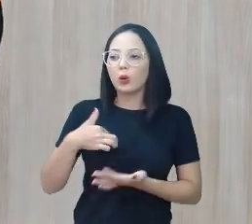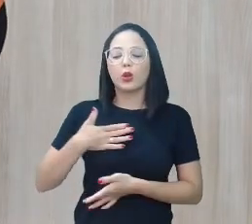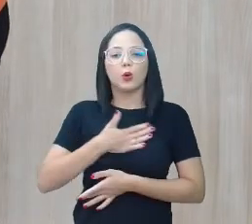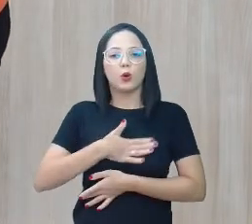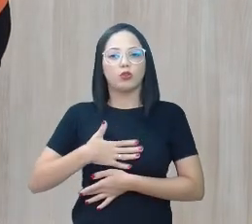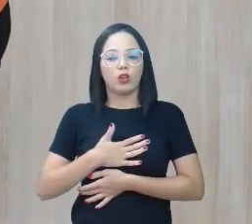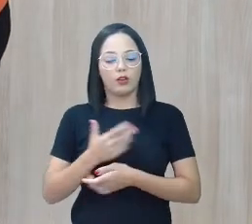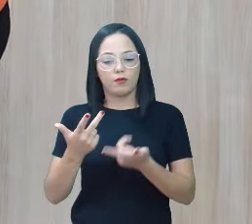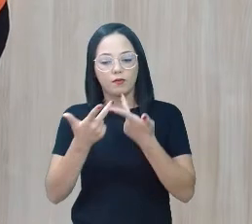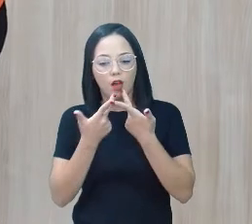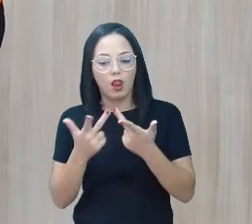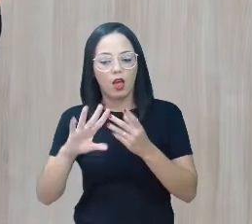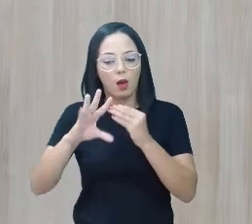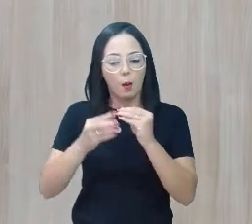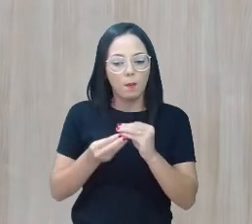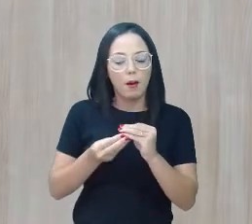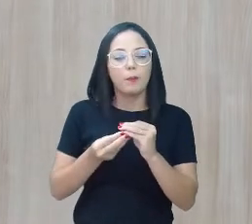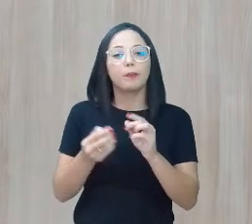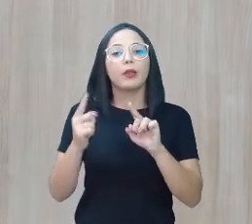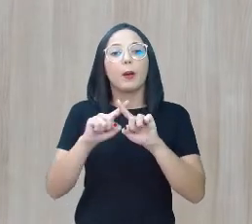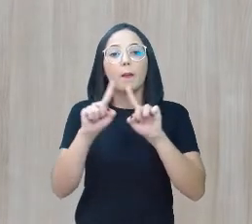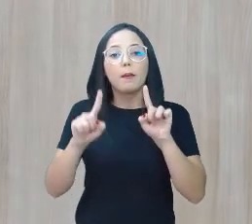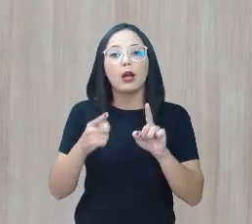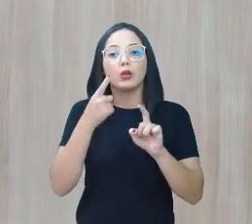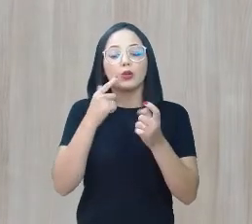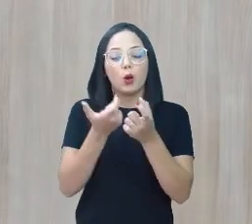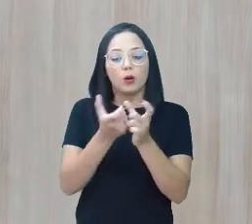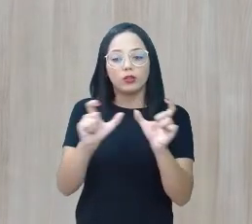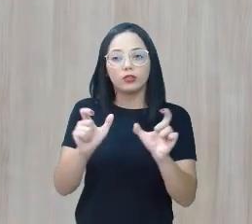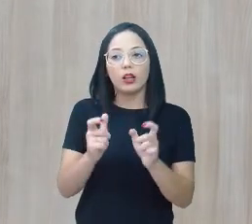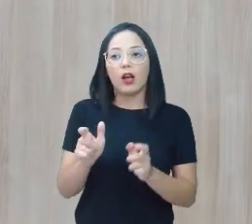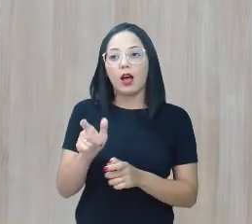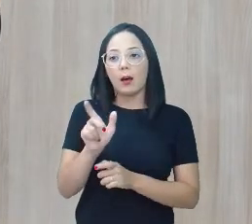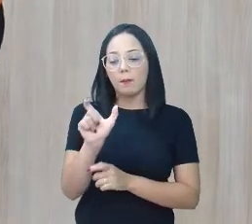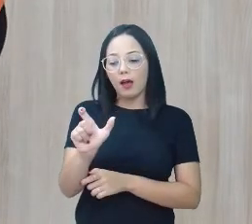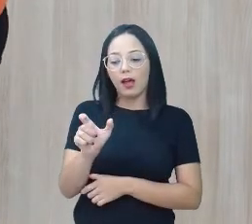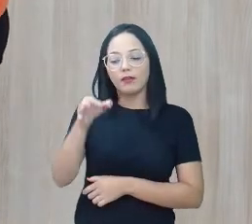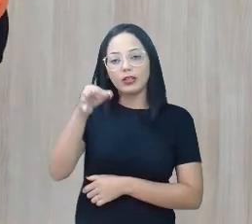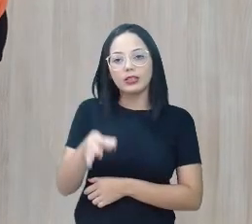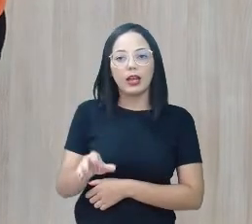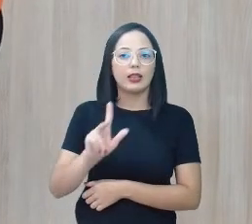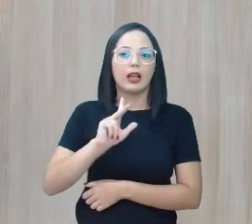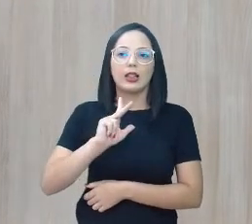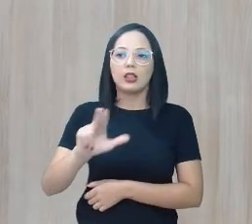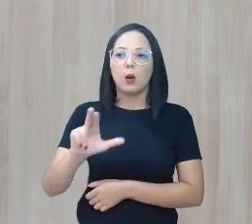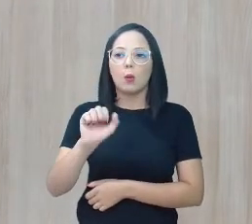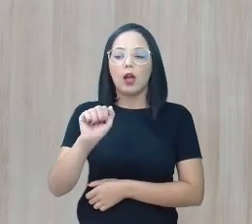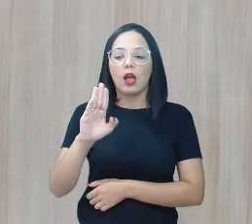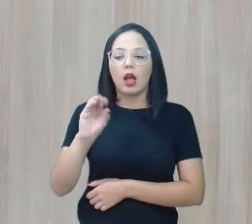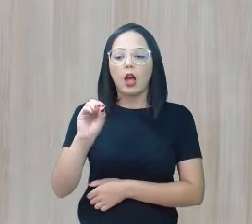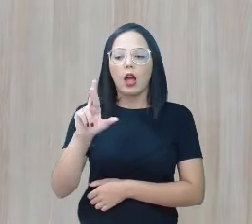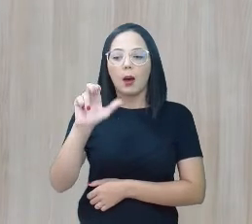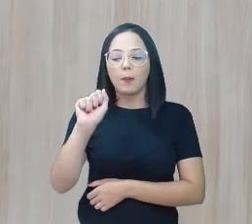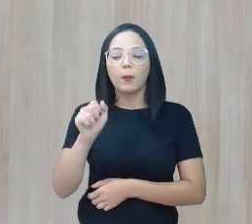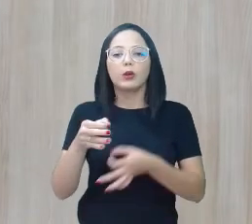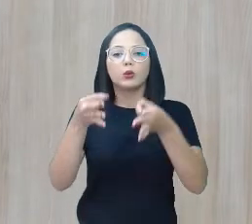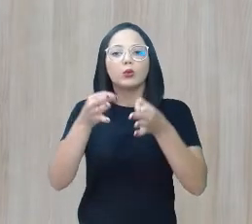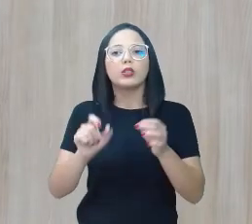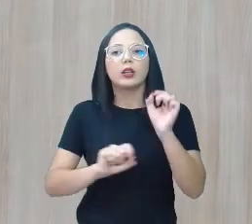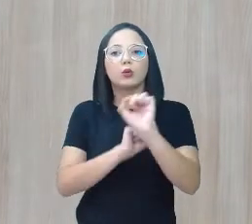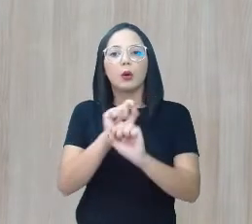de reforçar. Mas na norma culta, a palavra correta não é abóbora, é